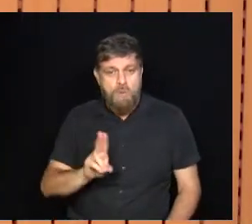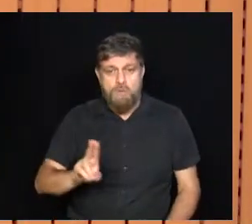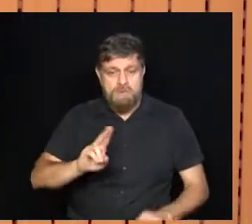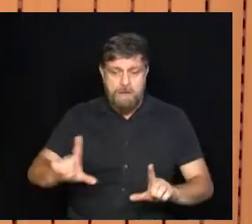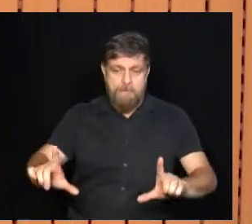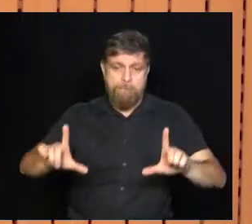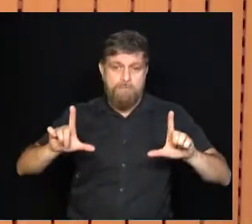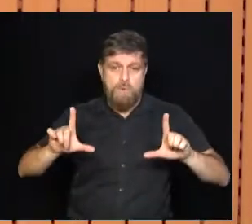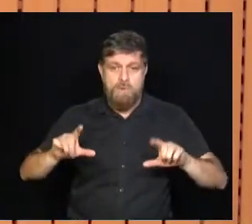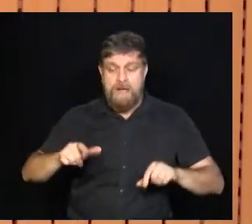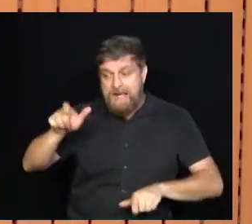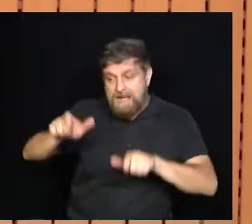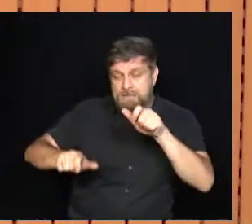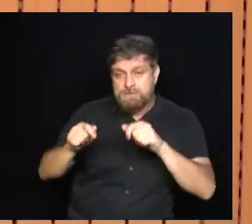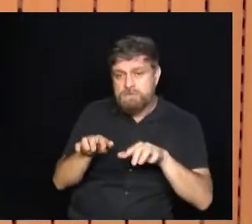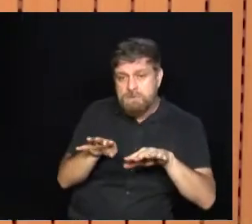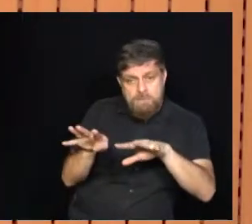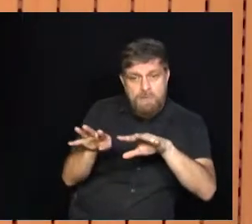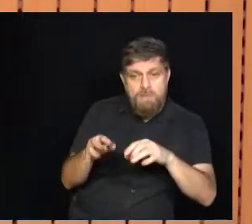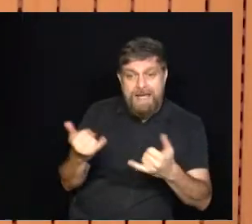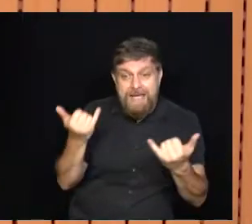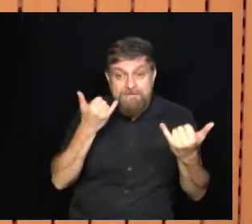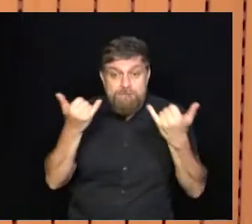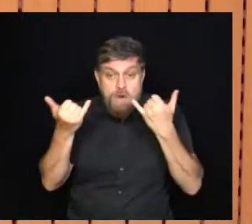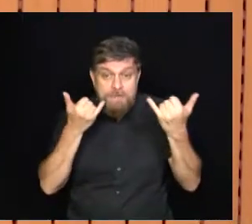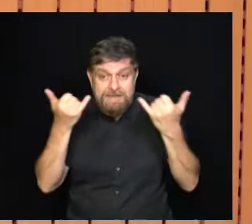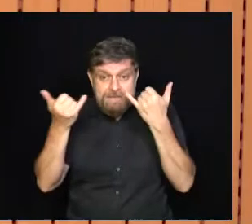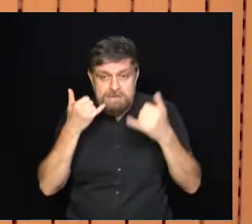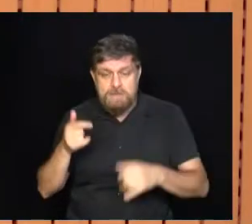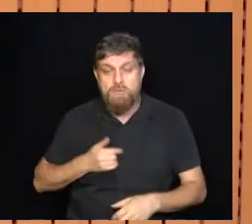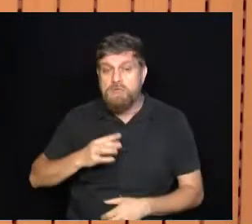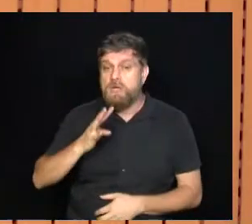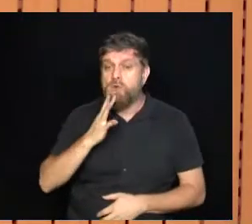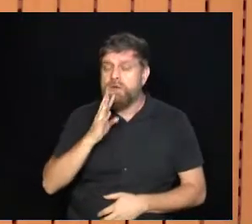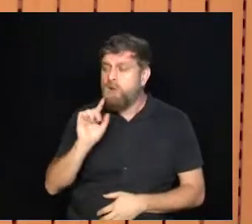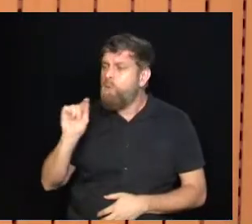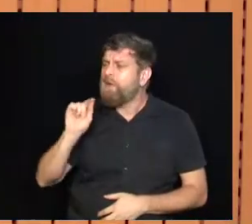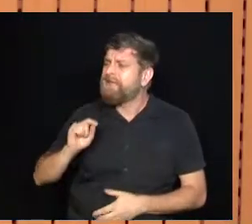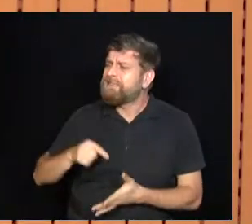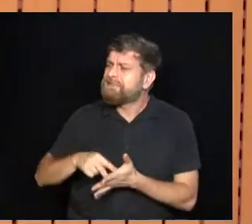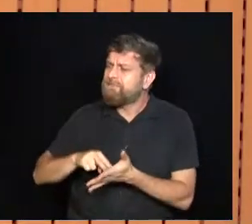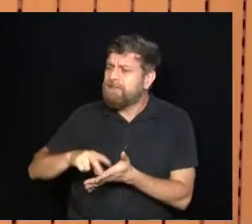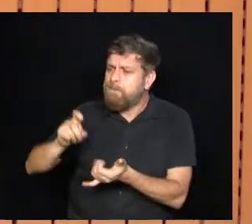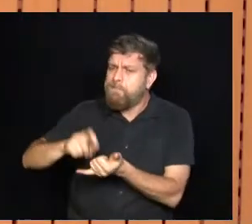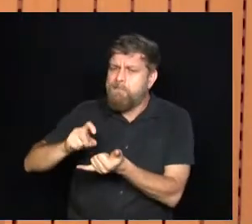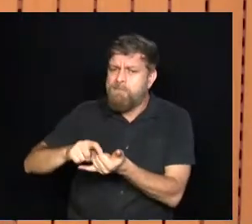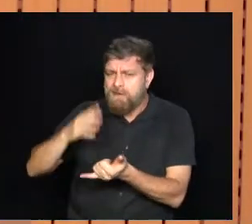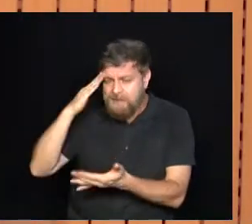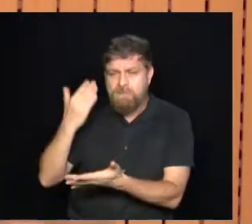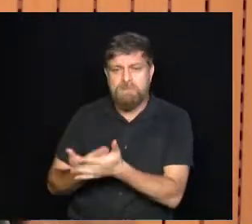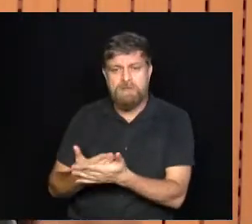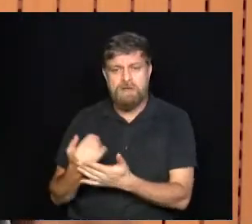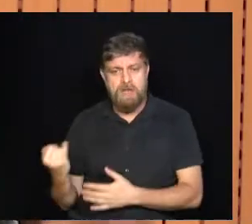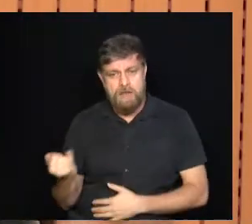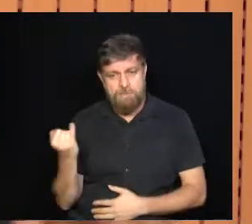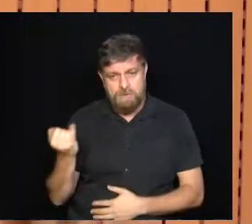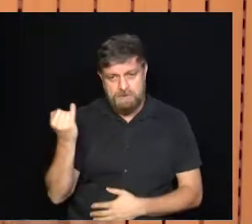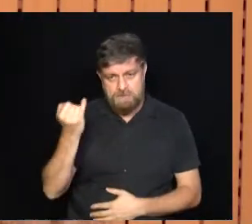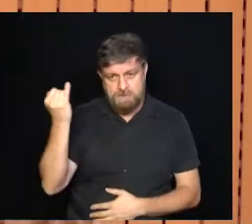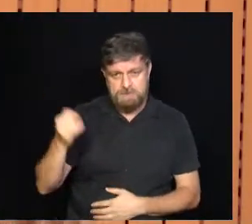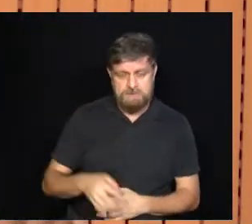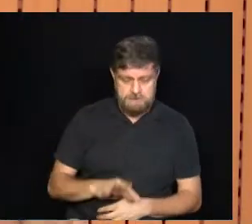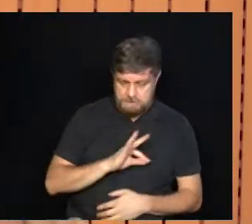para que as pessoas possam ter essa informação e possam conhecer e confiar. Eu acho algo muito importante, né,